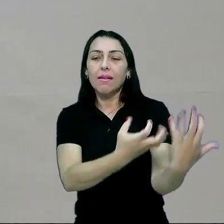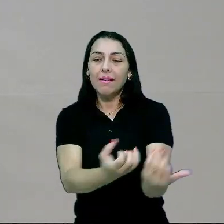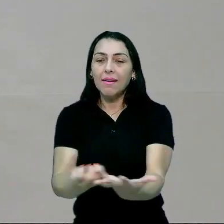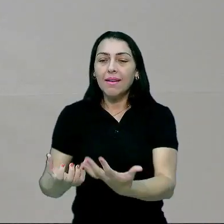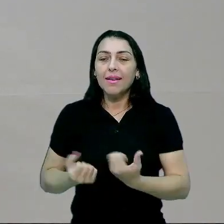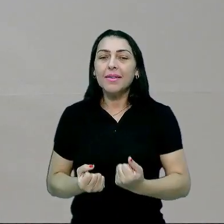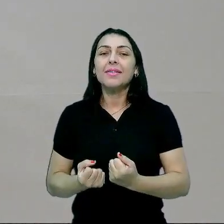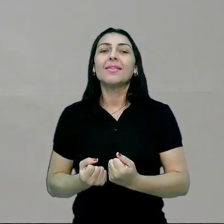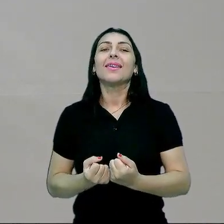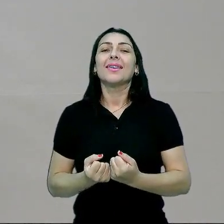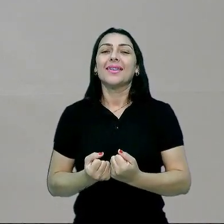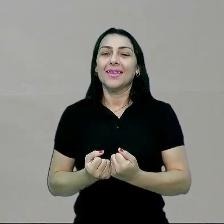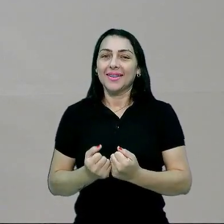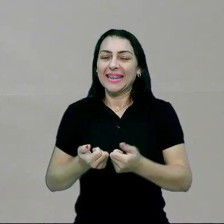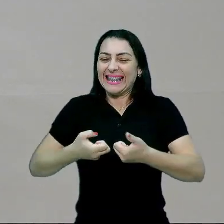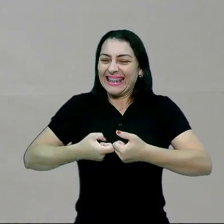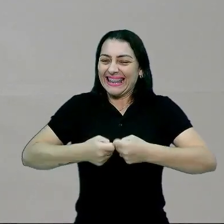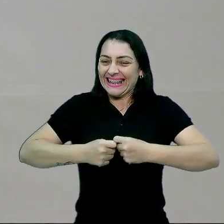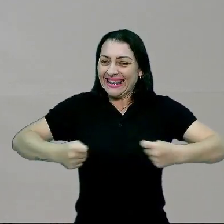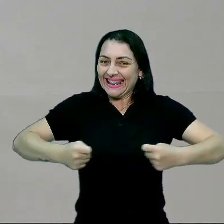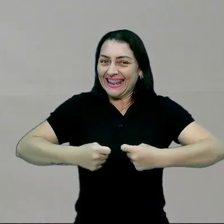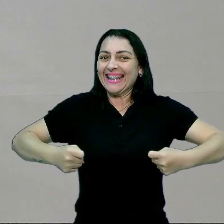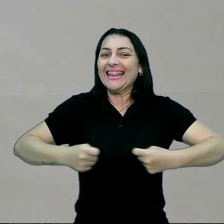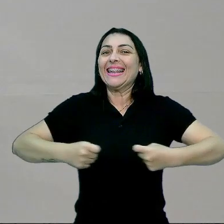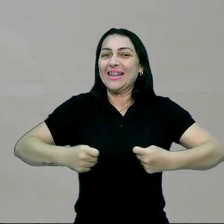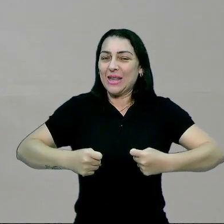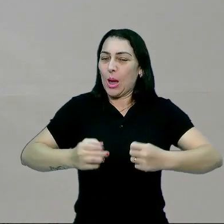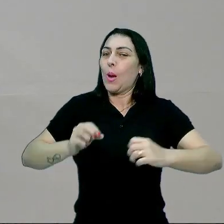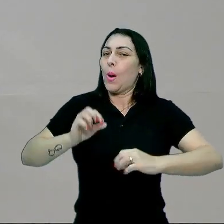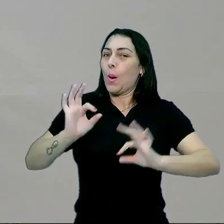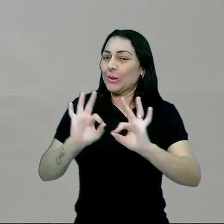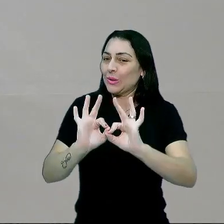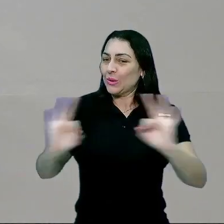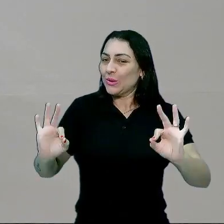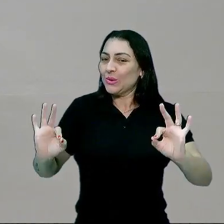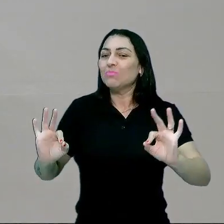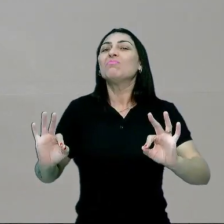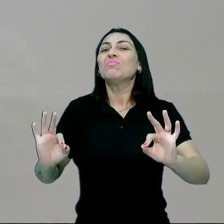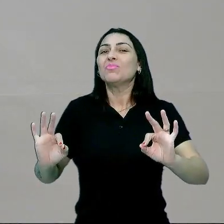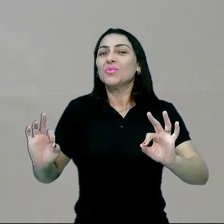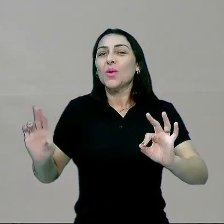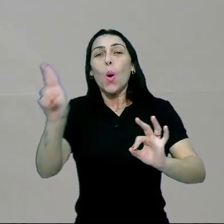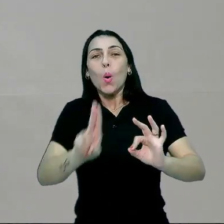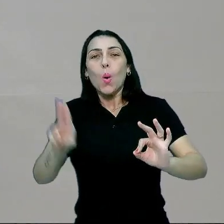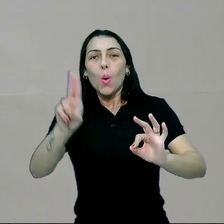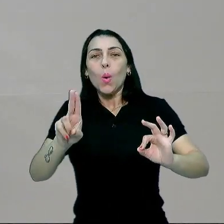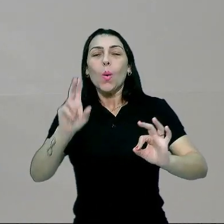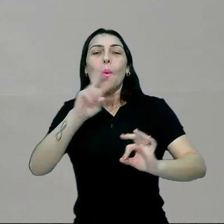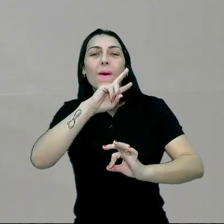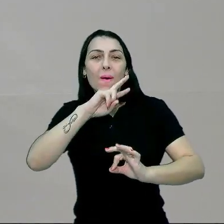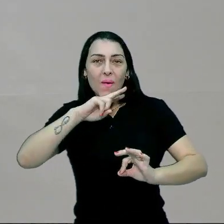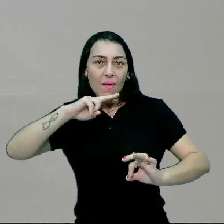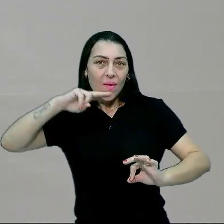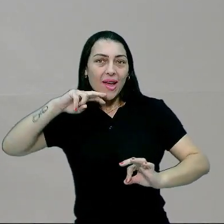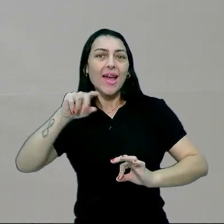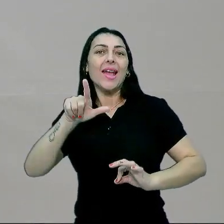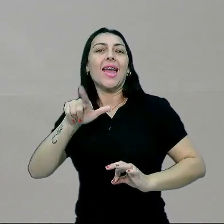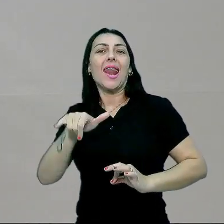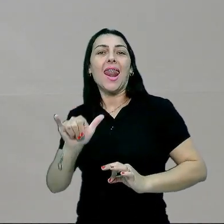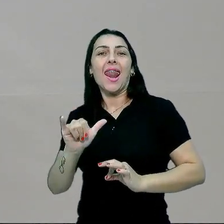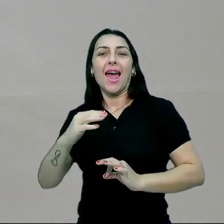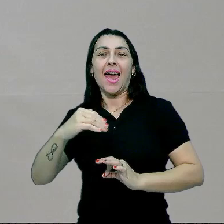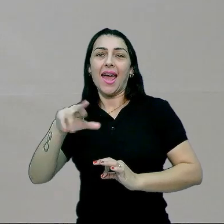uma versão dela de lycra. Aí era chique, vestia uma cueca de lycra, muito chique.